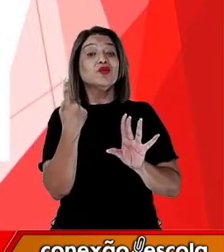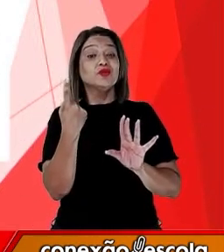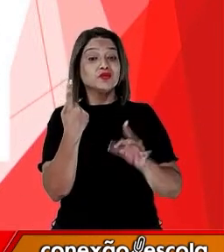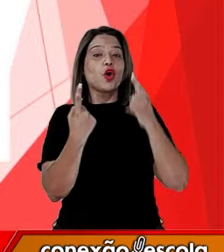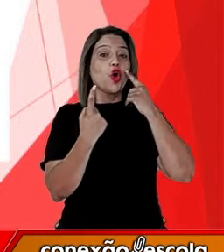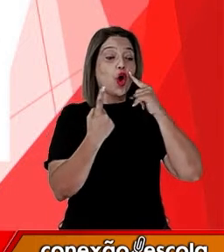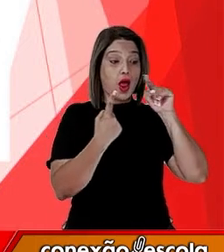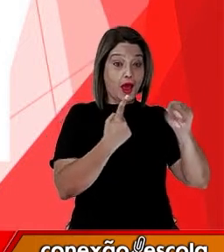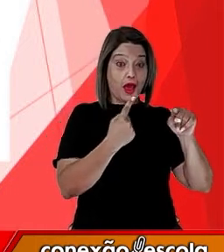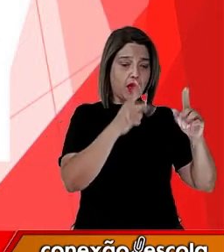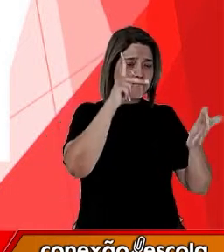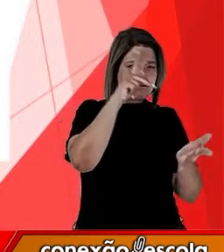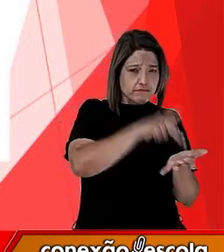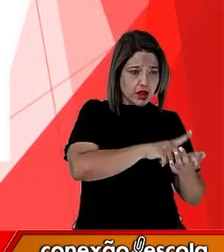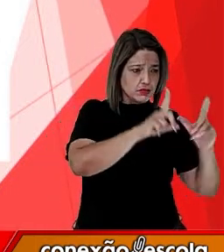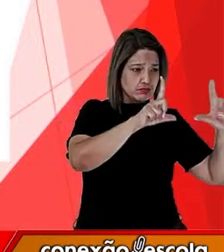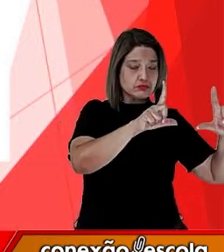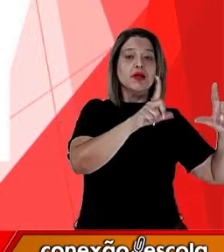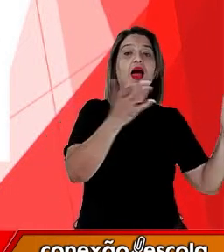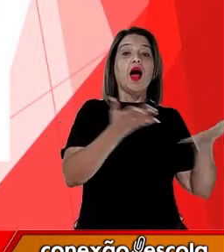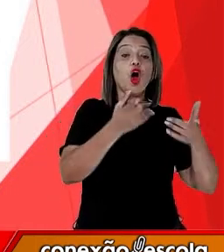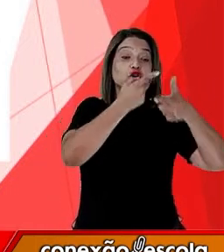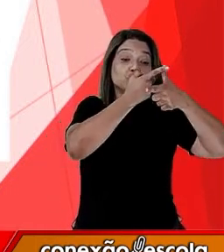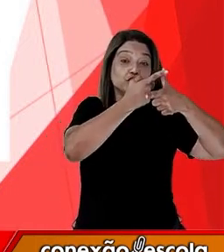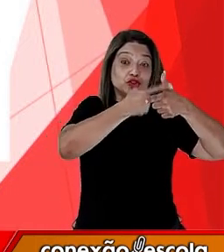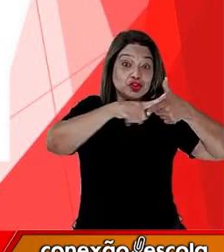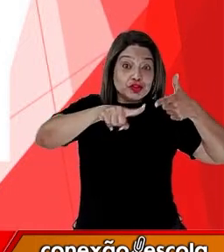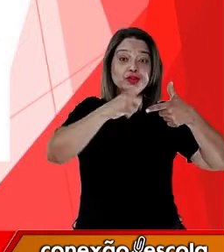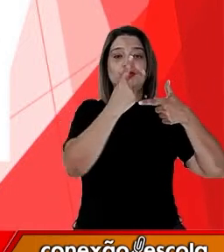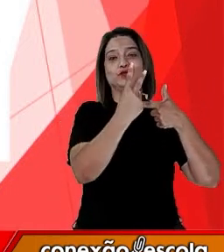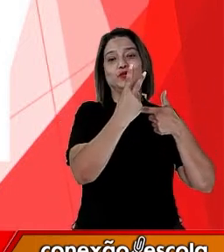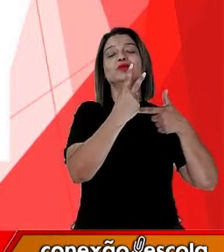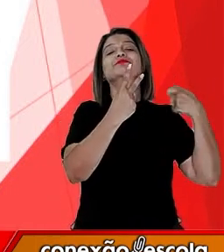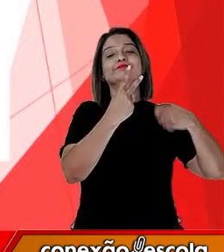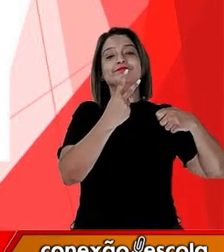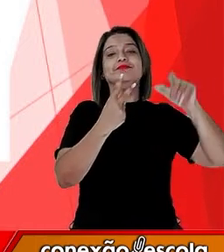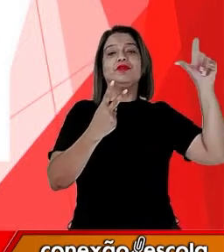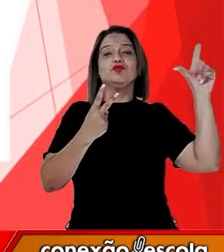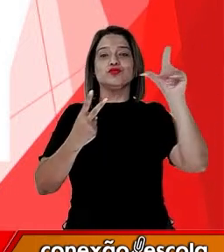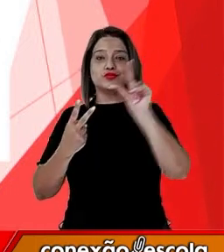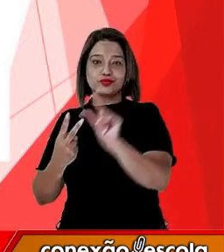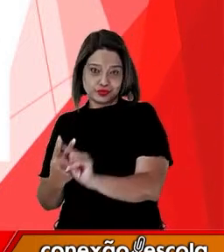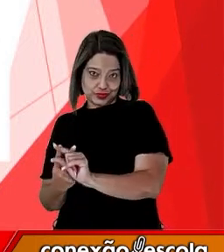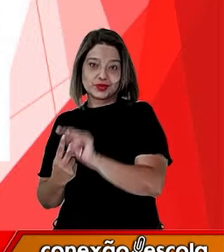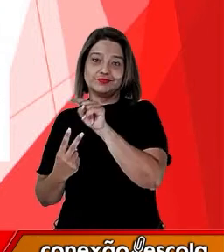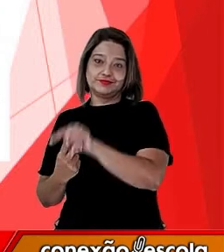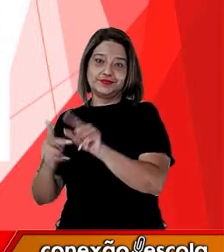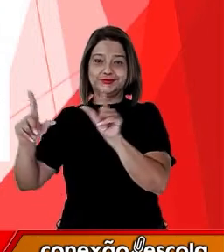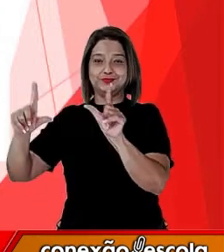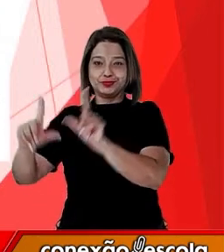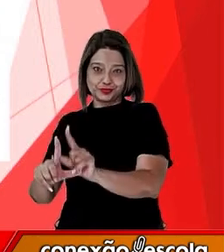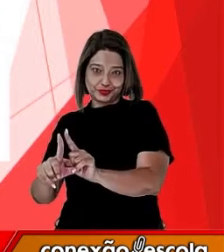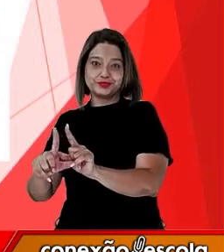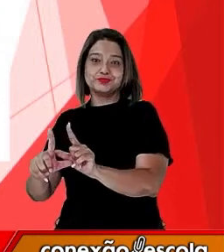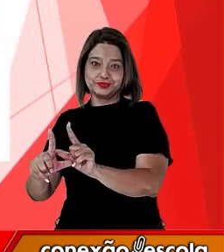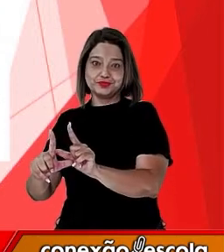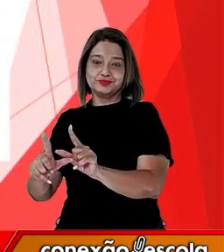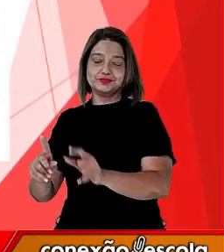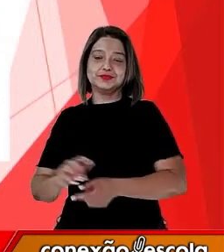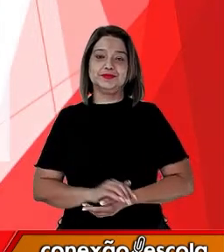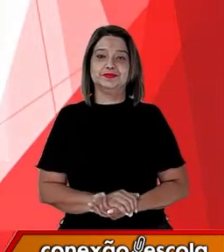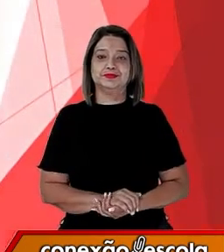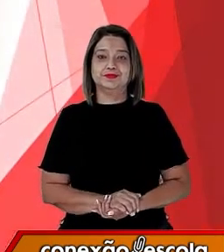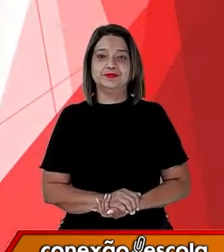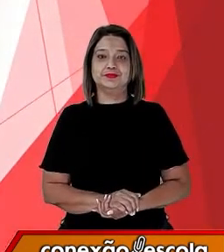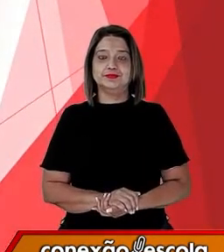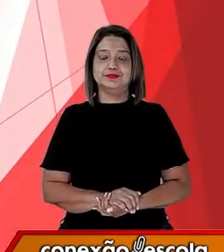aqui desta figura original foram divididas por 2 e assim eu tenho a redução desta figura.